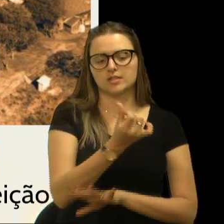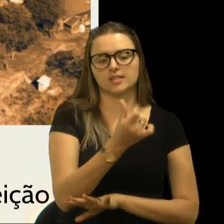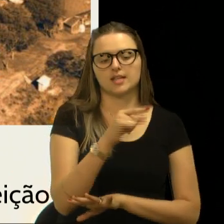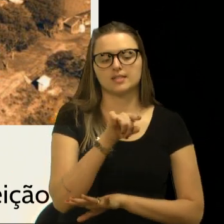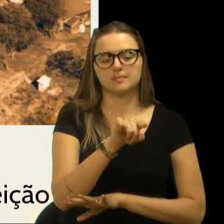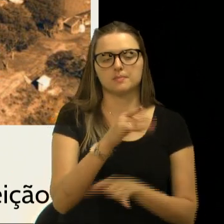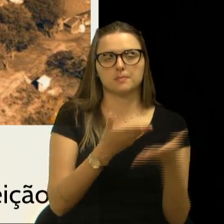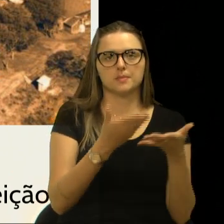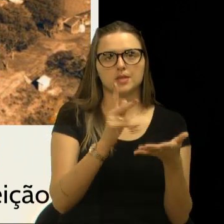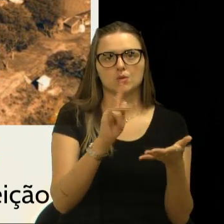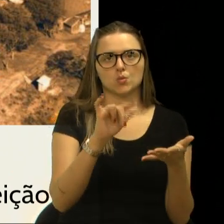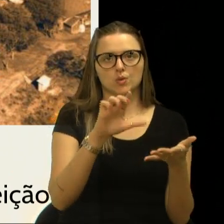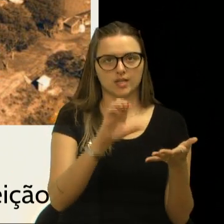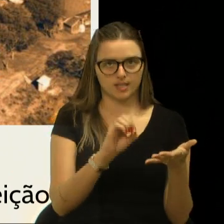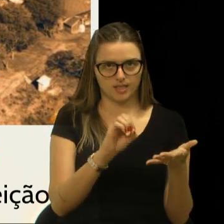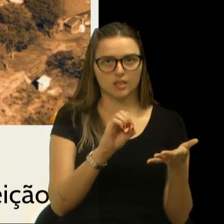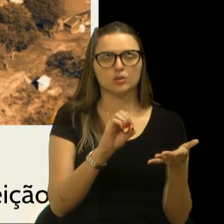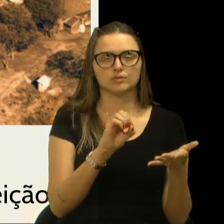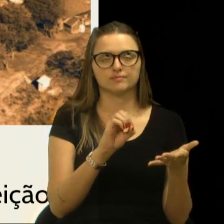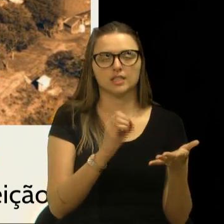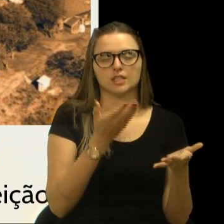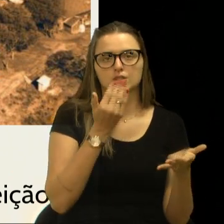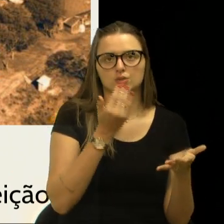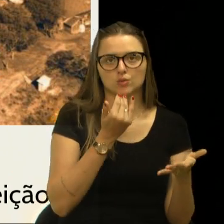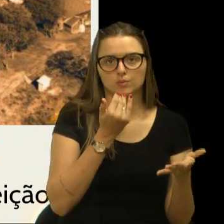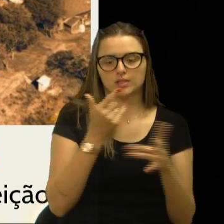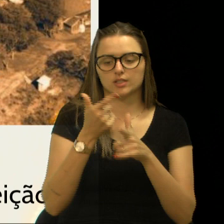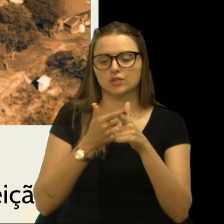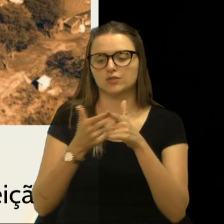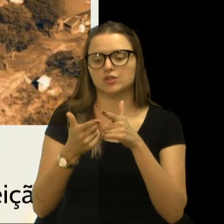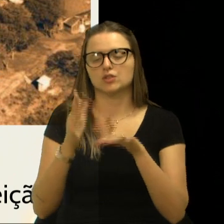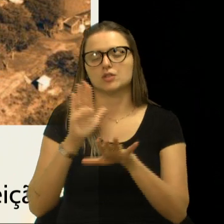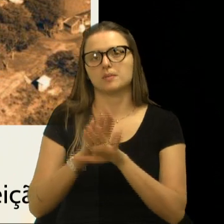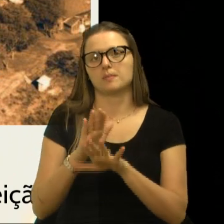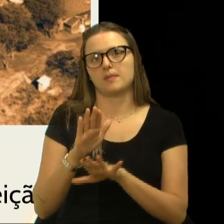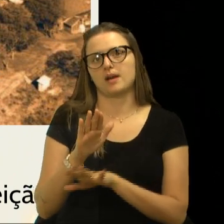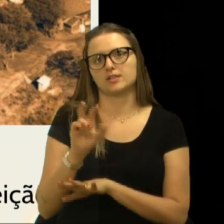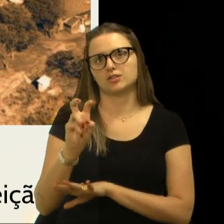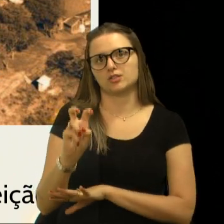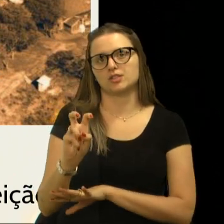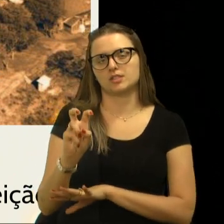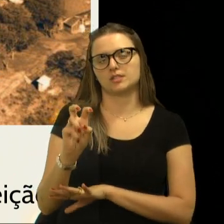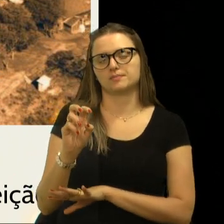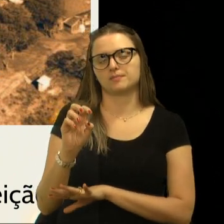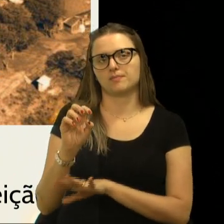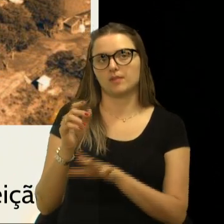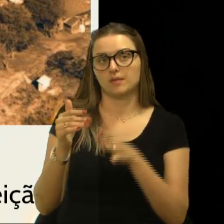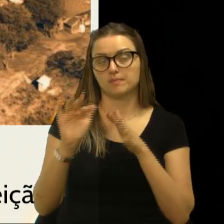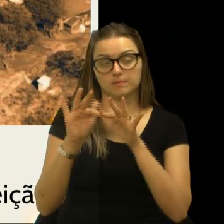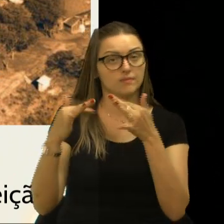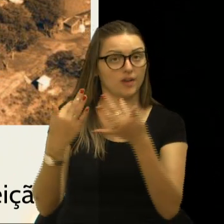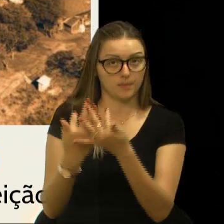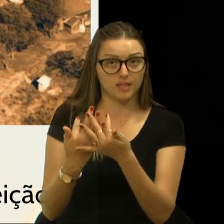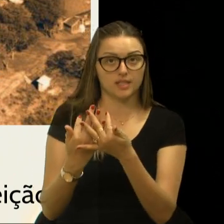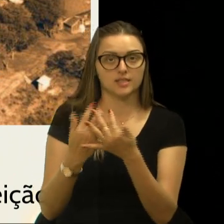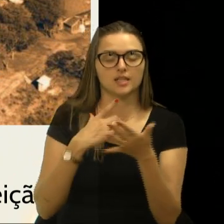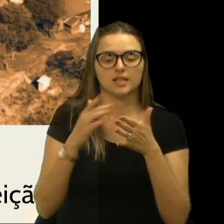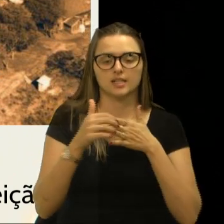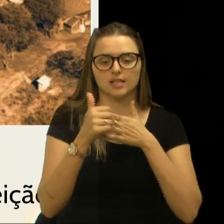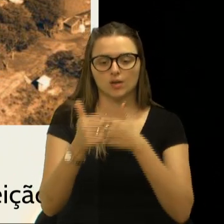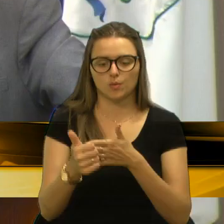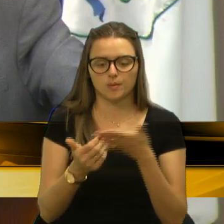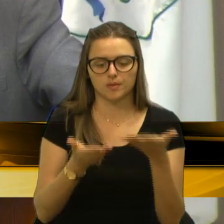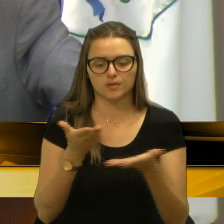alimentos distribuídos a mais de 600 famílias cadastradas e que são acompanhadas e orientadas por uma equipe que, além de